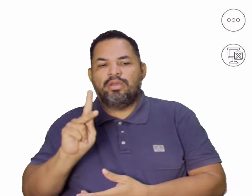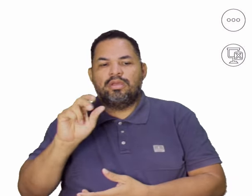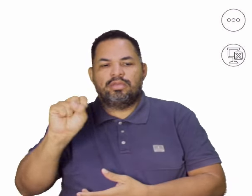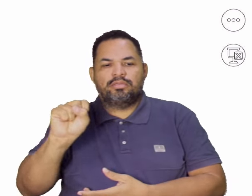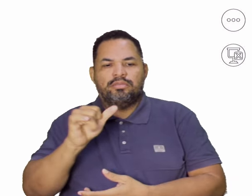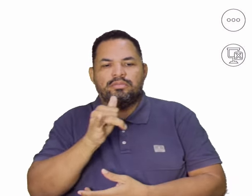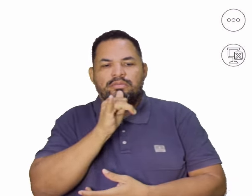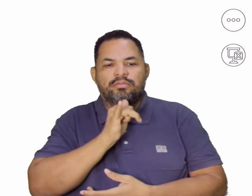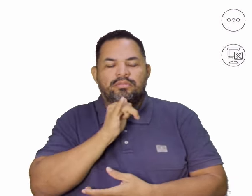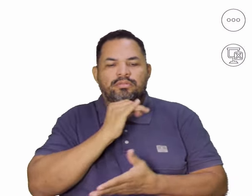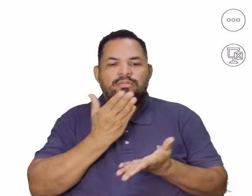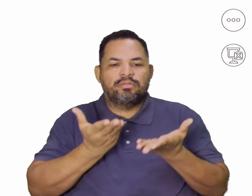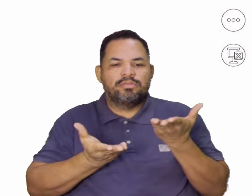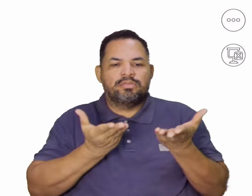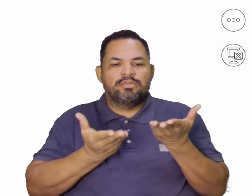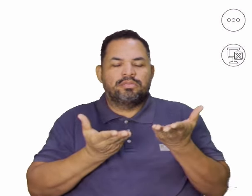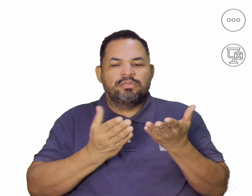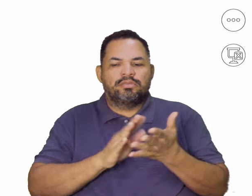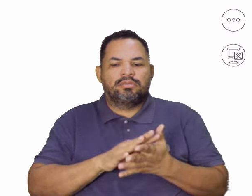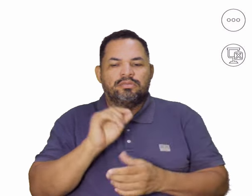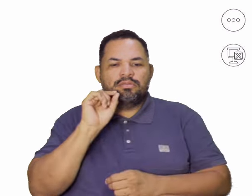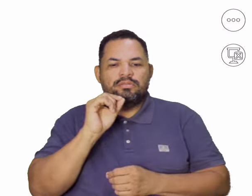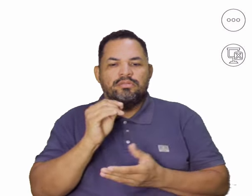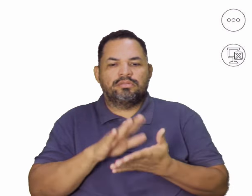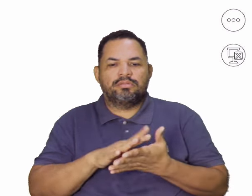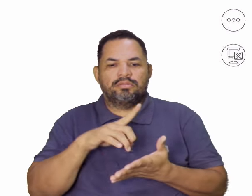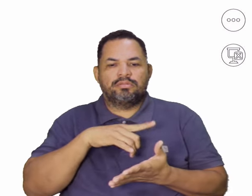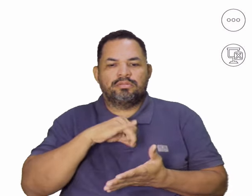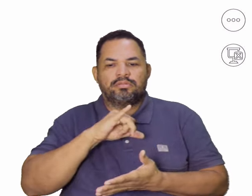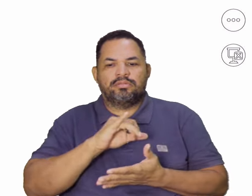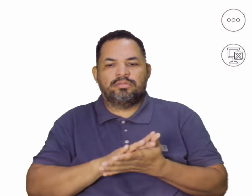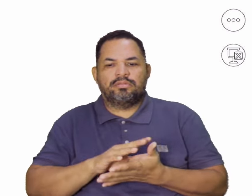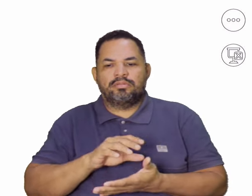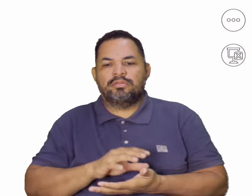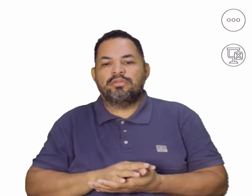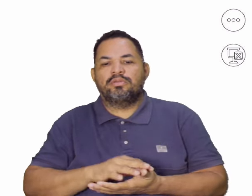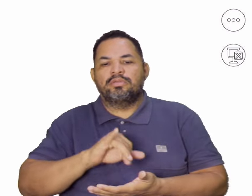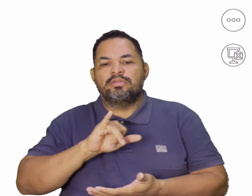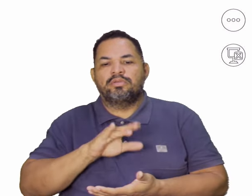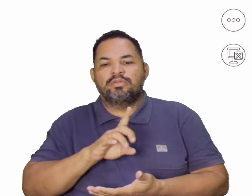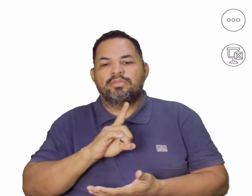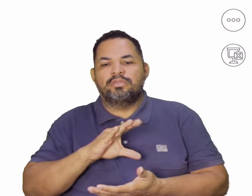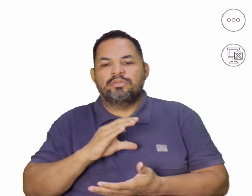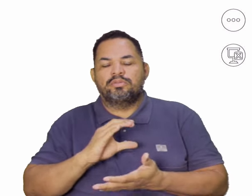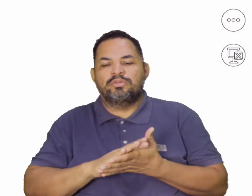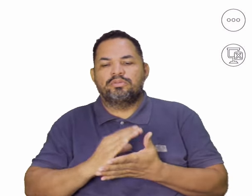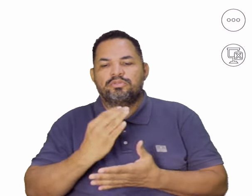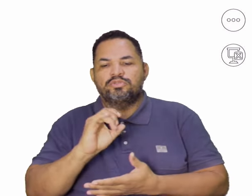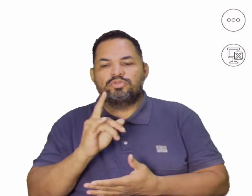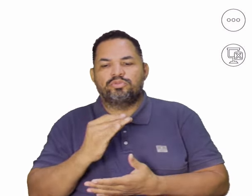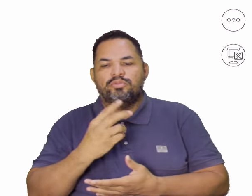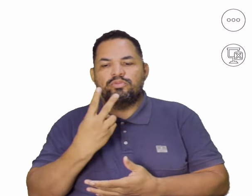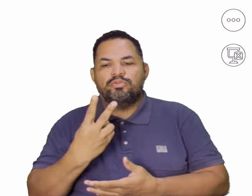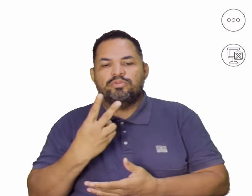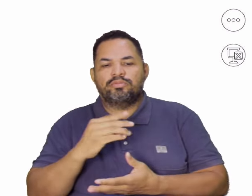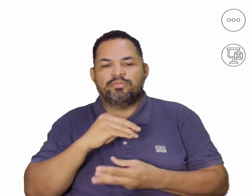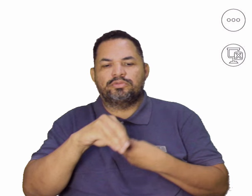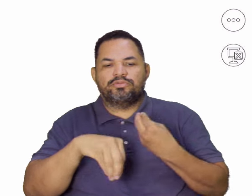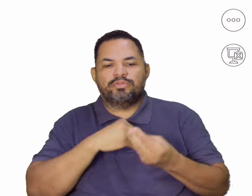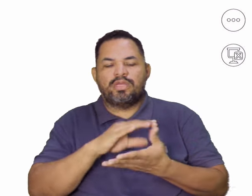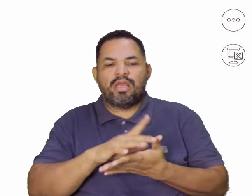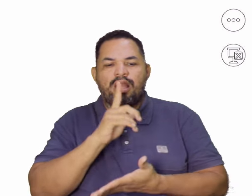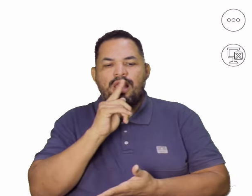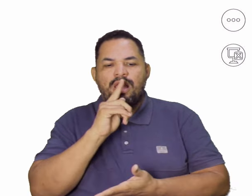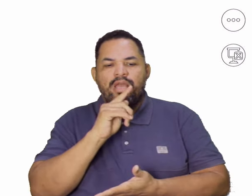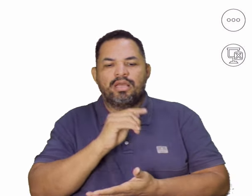KS exemplo Observe o equilíbrio que envolve o iodeto de chumbo dois em Água porém o iodeto de chumbo está na